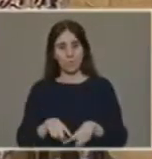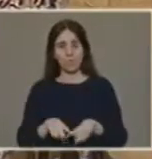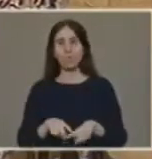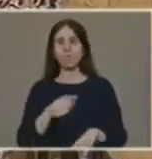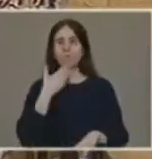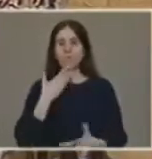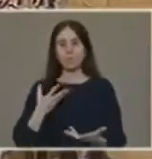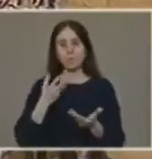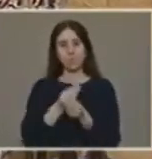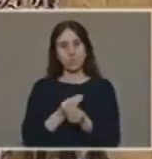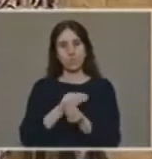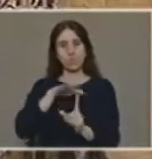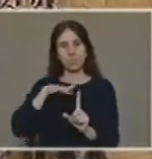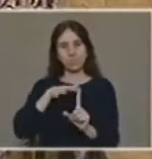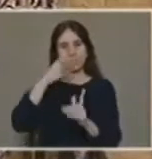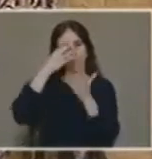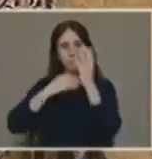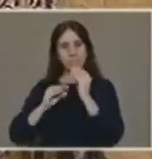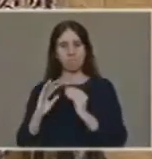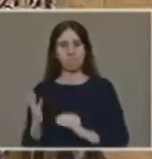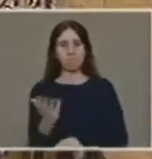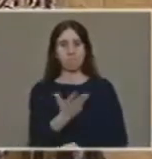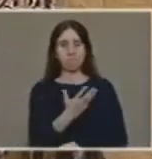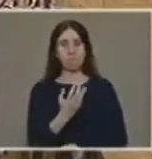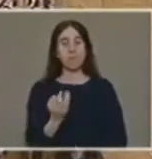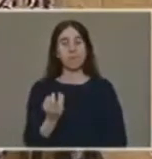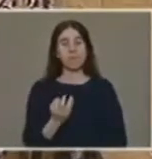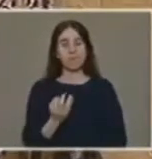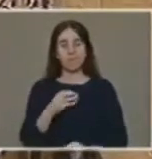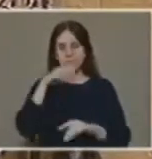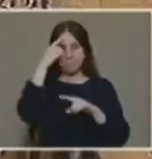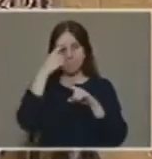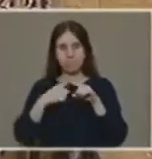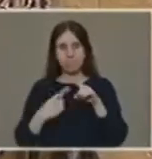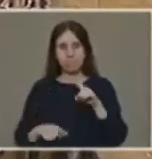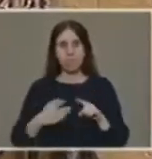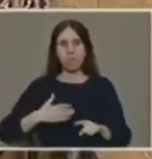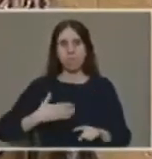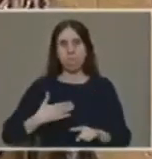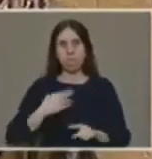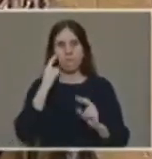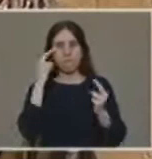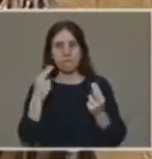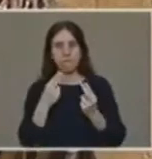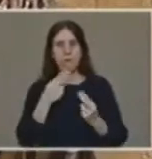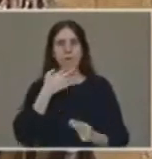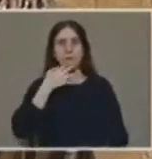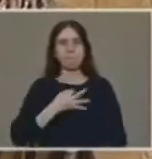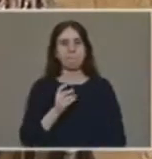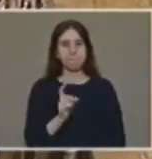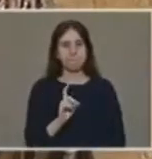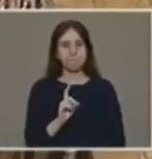experiência com os restantes discípulos, ainda cegos pela incredulidade e pelo medo, o próprio